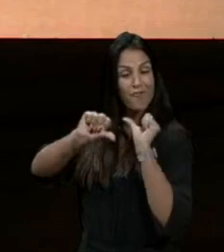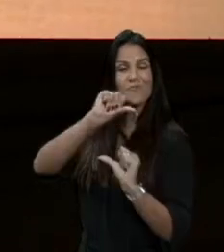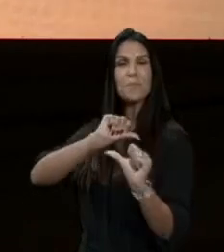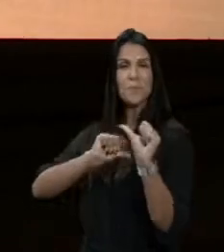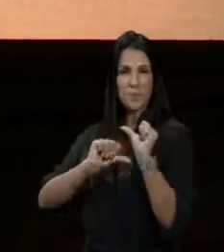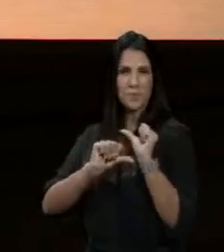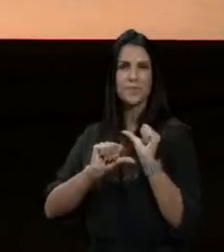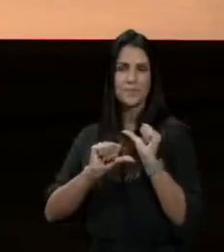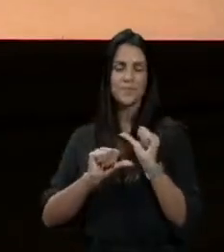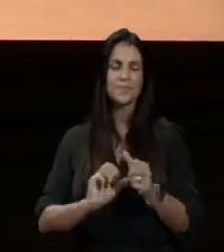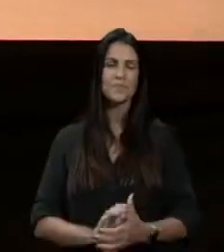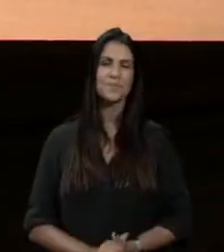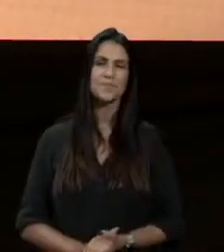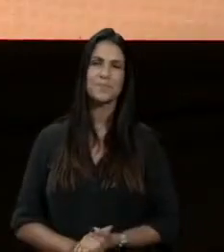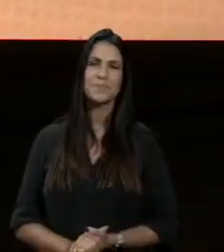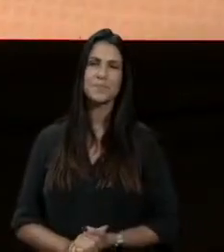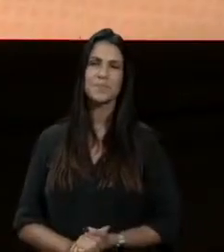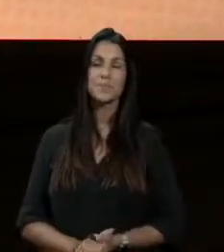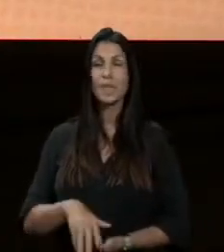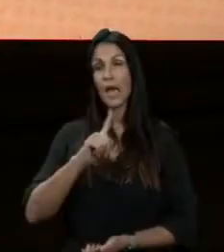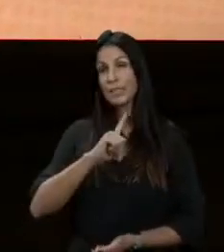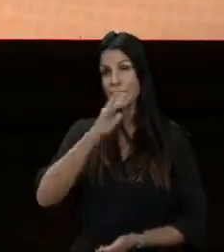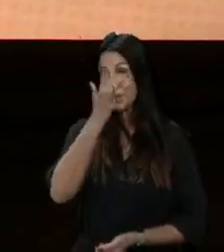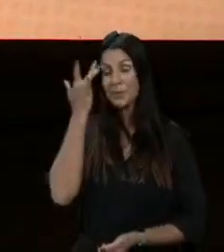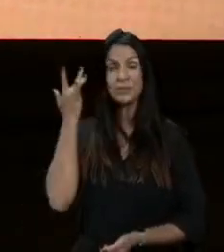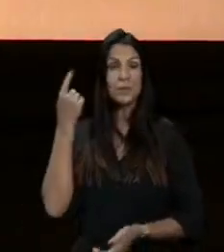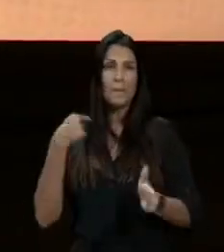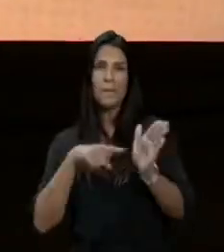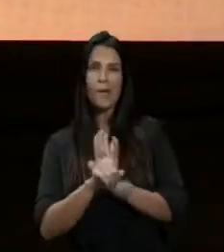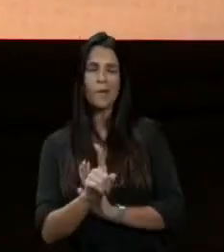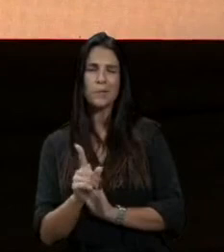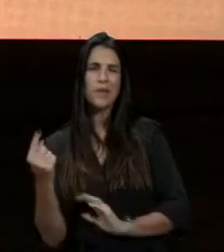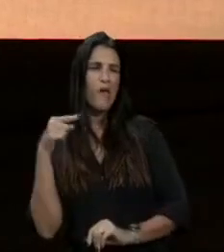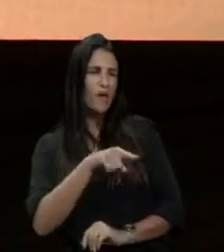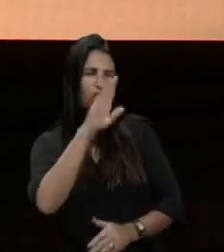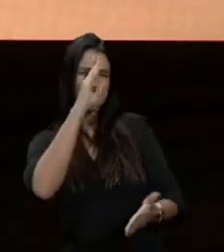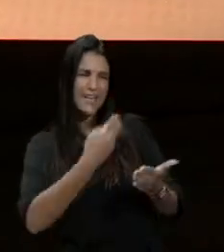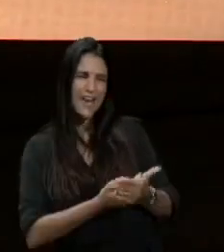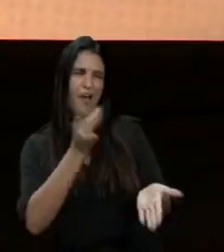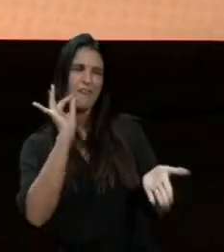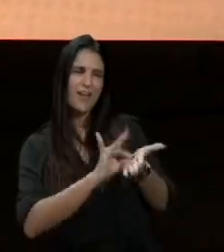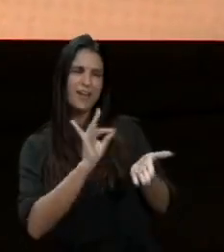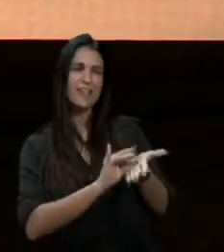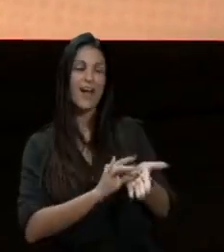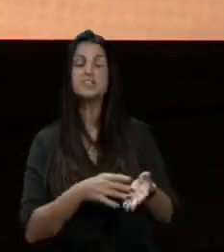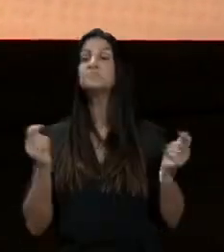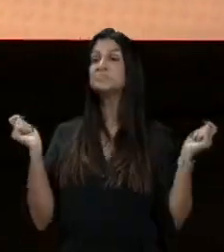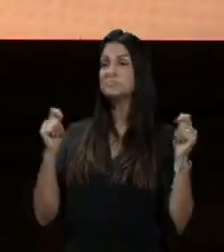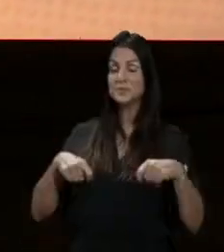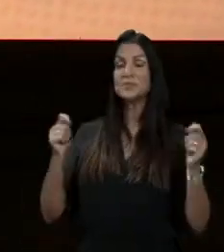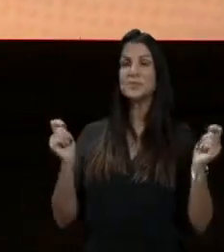em Alguns falam você querer mesmo nisso de verdade bem eu quero ler um texto que